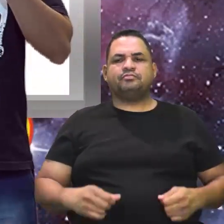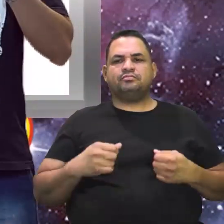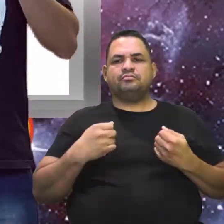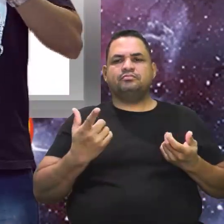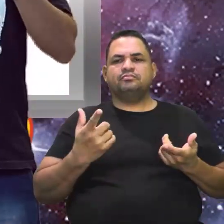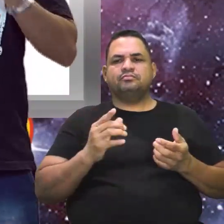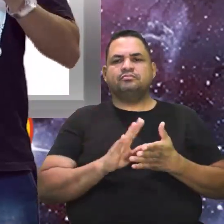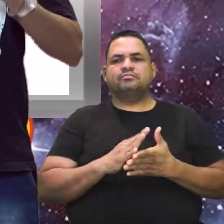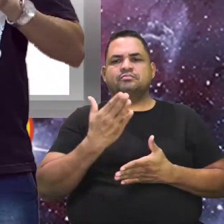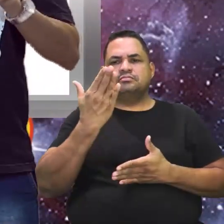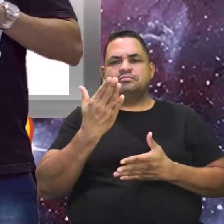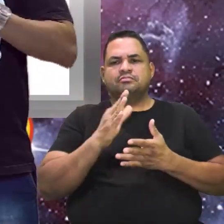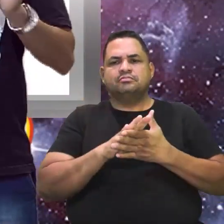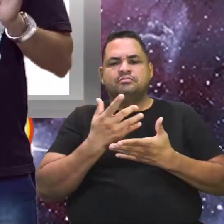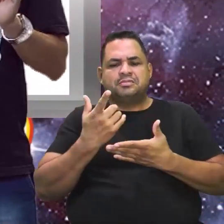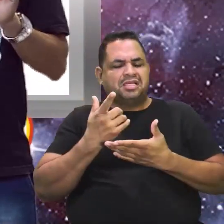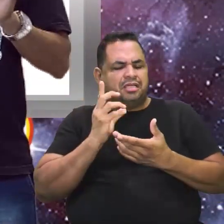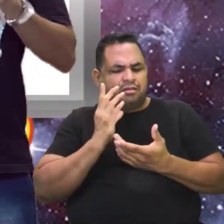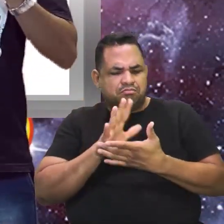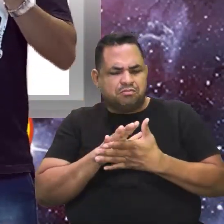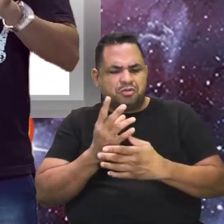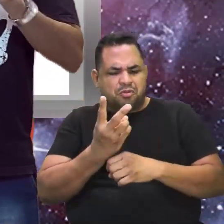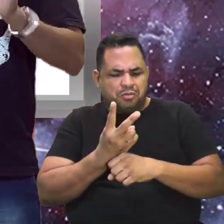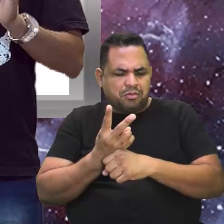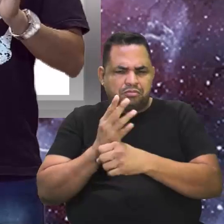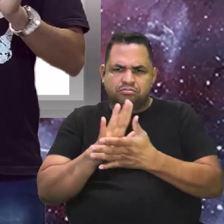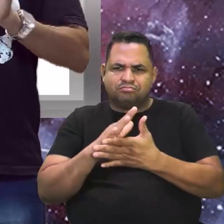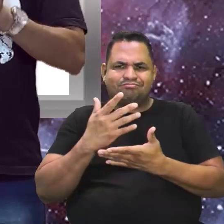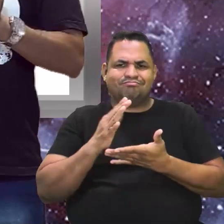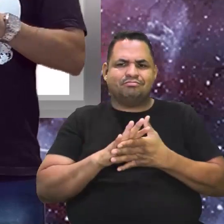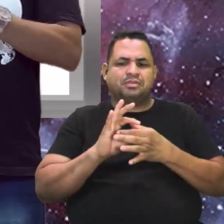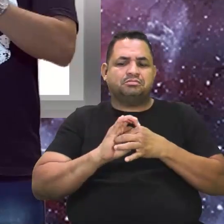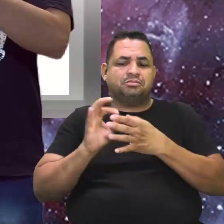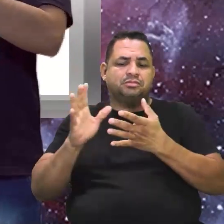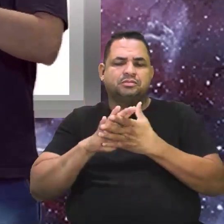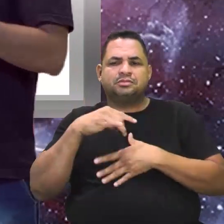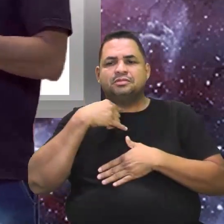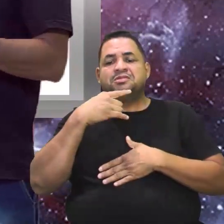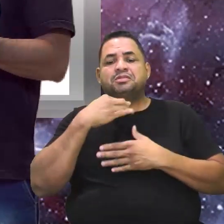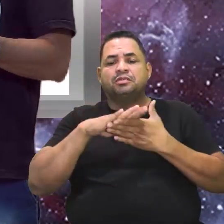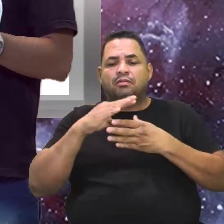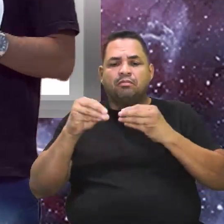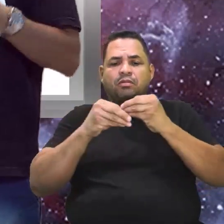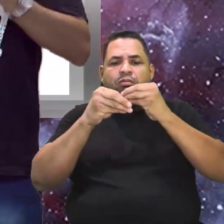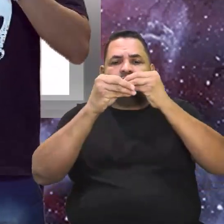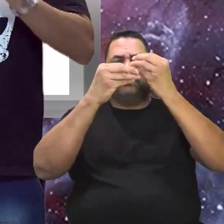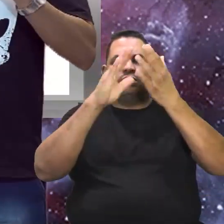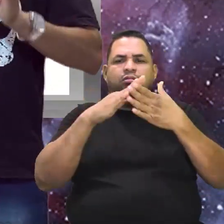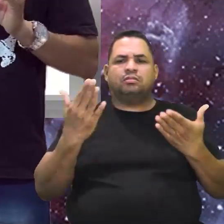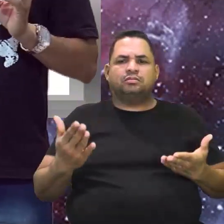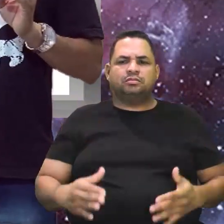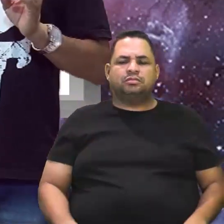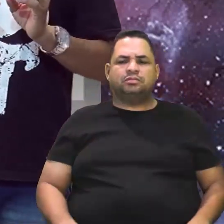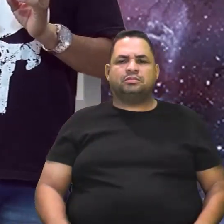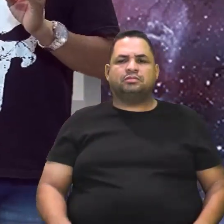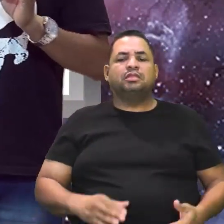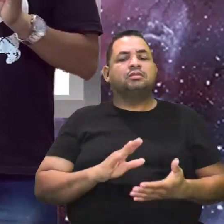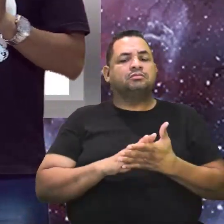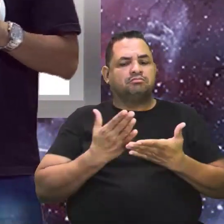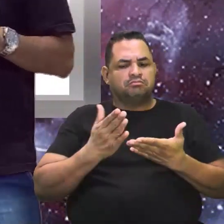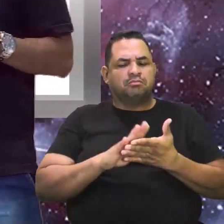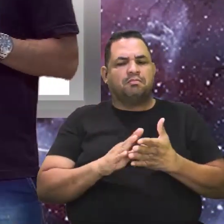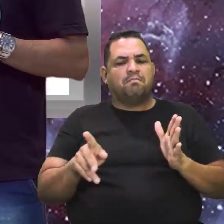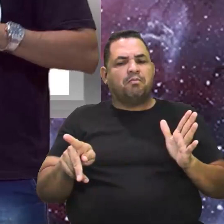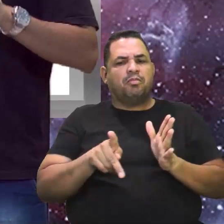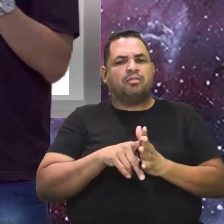você foi e não fez. Não deixe essas dúvidas se acumularem. Isso. Naquele mesmo dia,